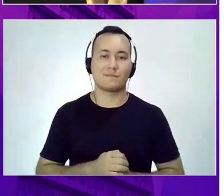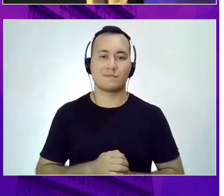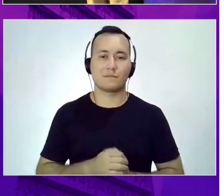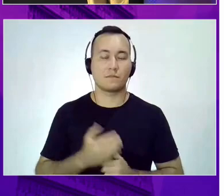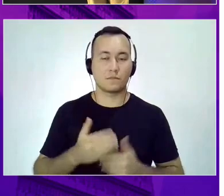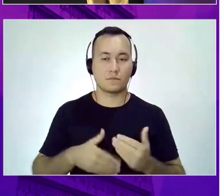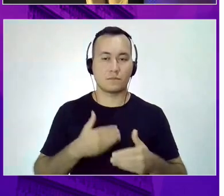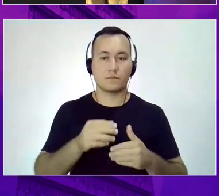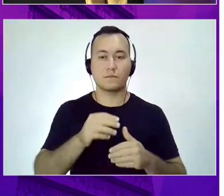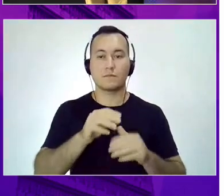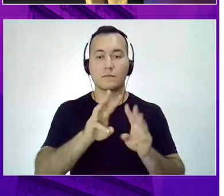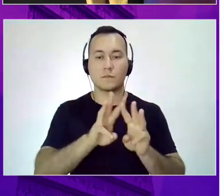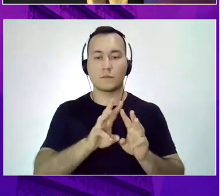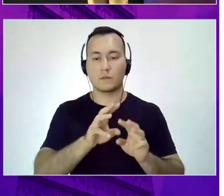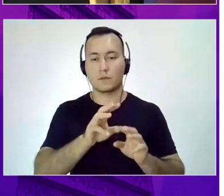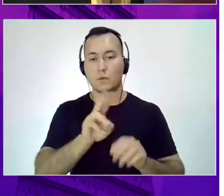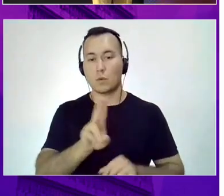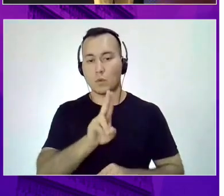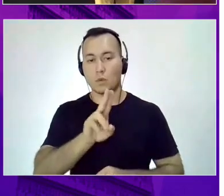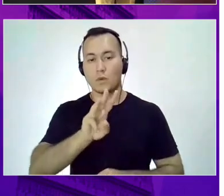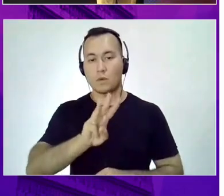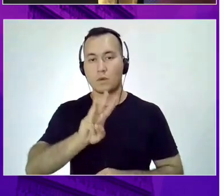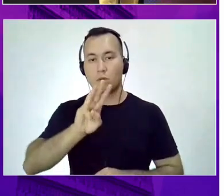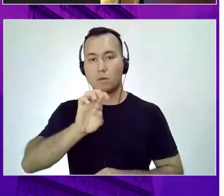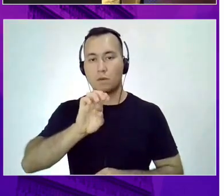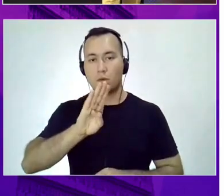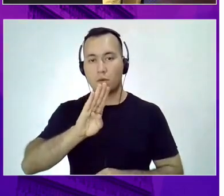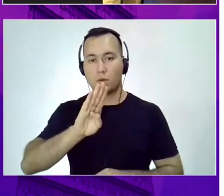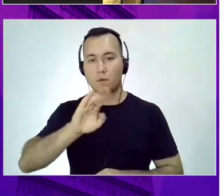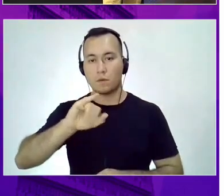o post lá para a aplicação do cliente.